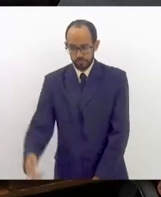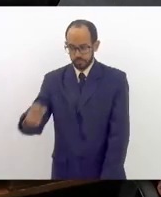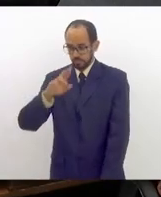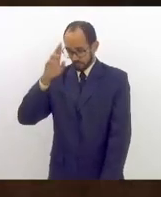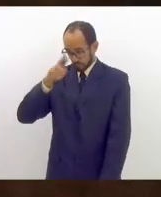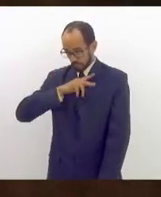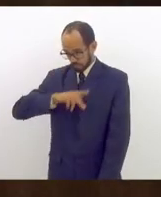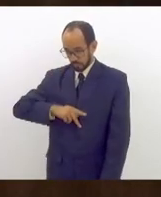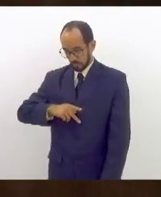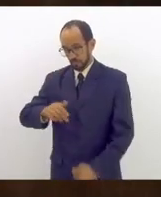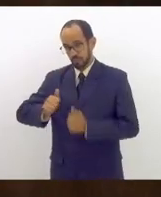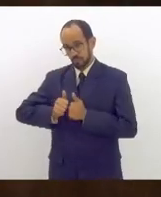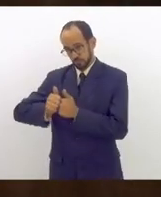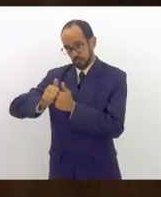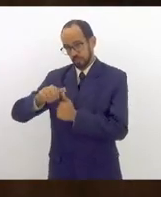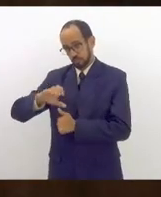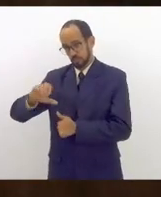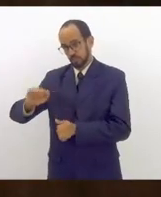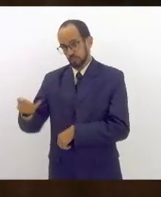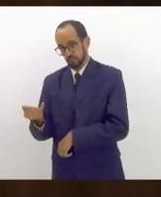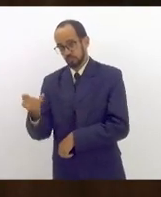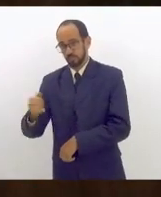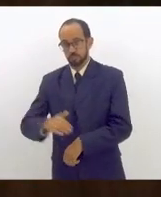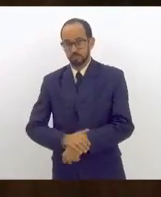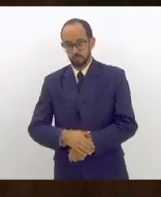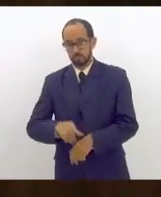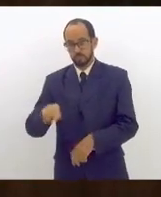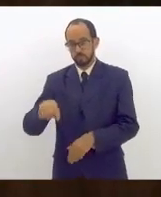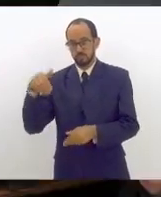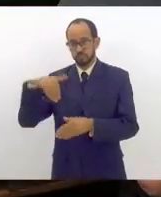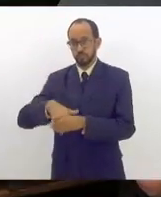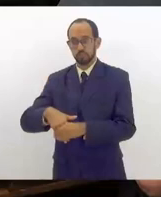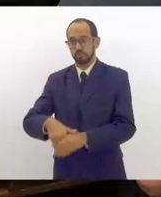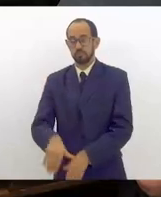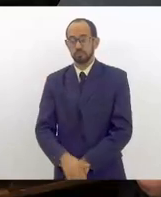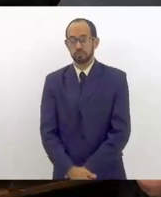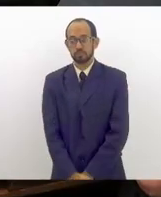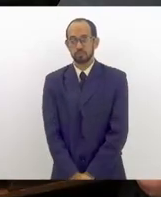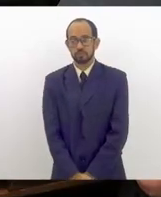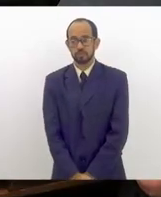Presidente, acompanha a CCJ, é o parecer.